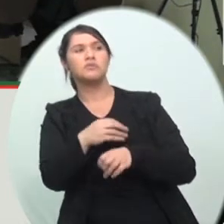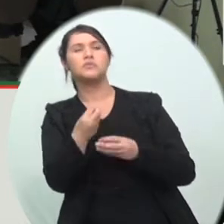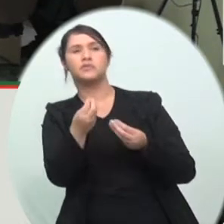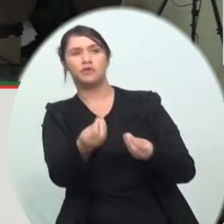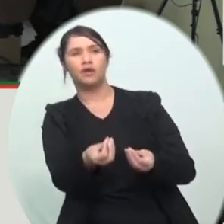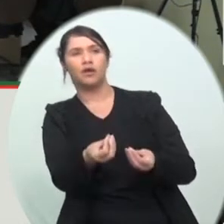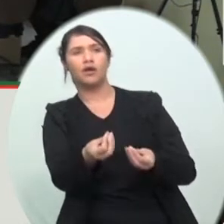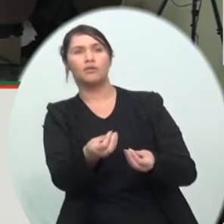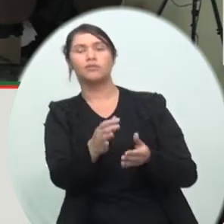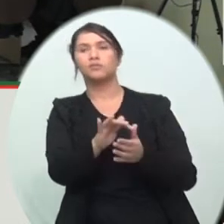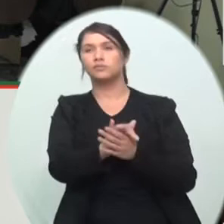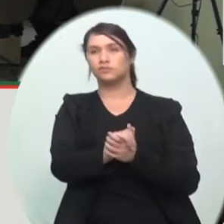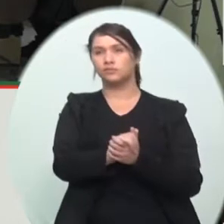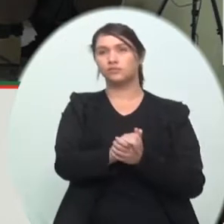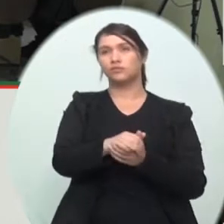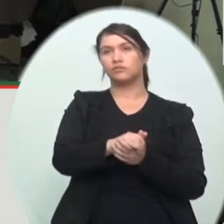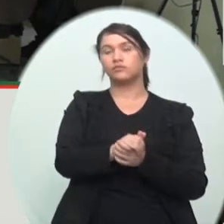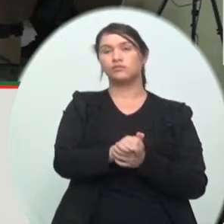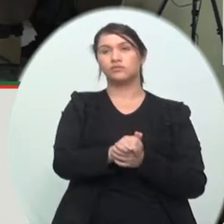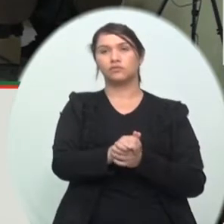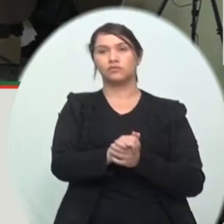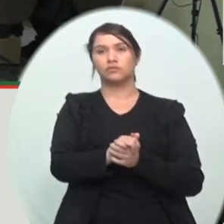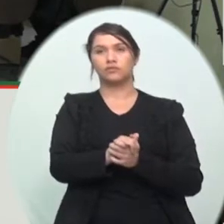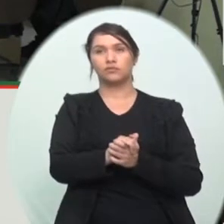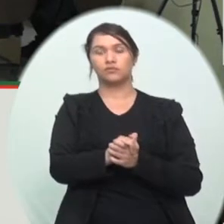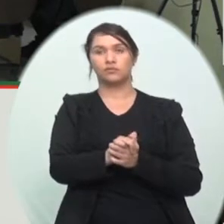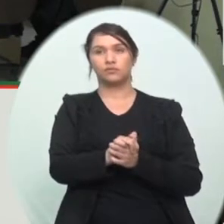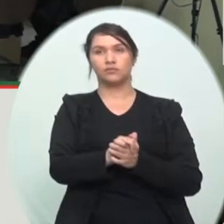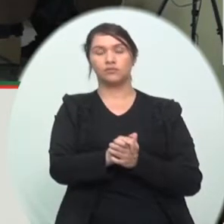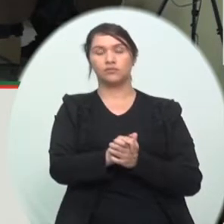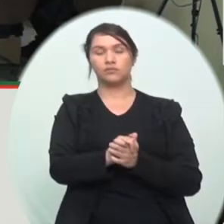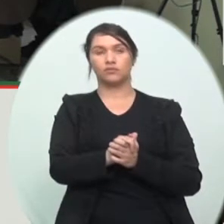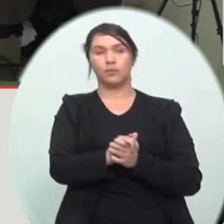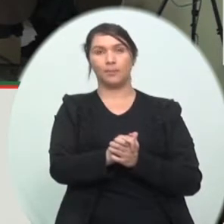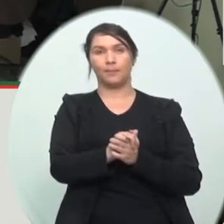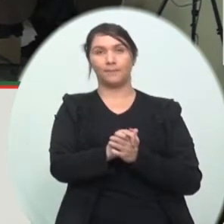tempo no horário político também, poderá usar a palavra também.